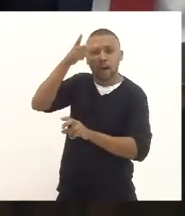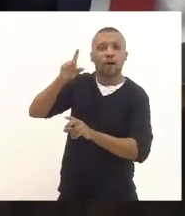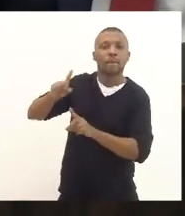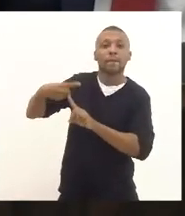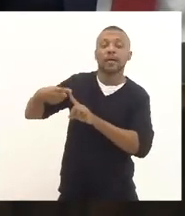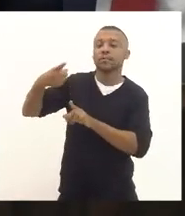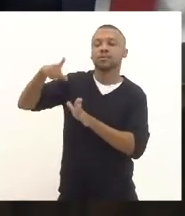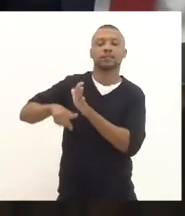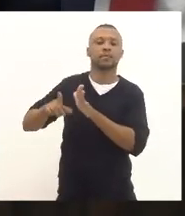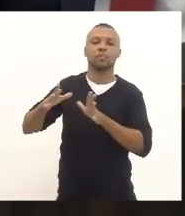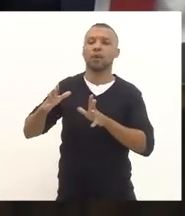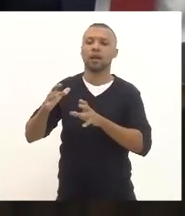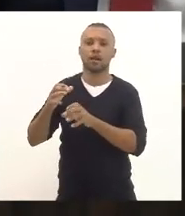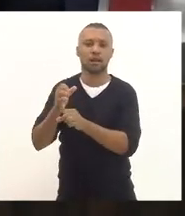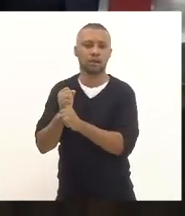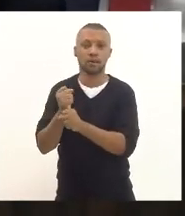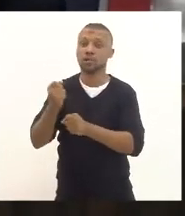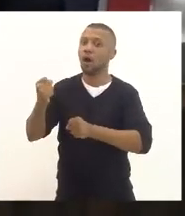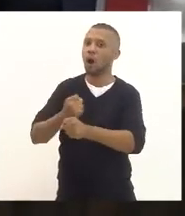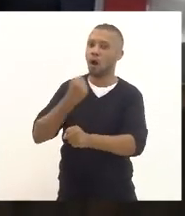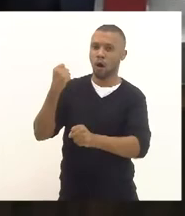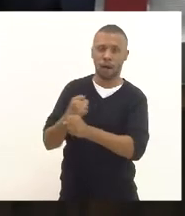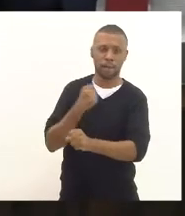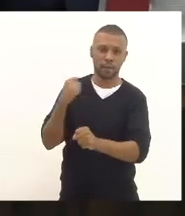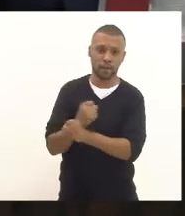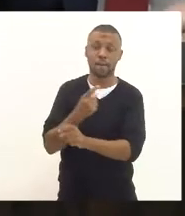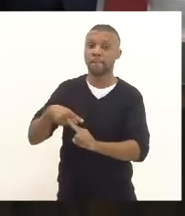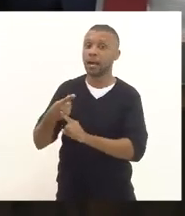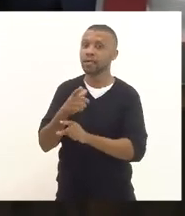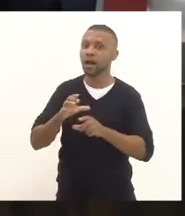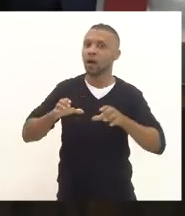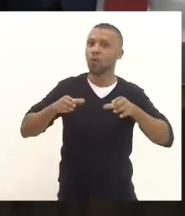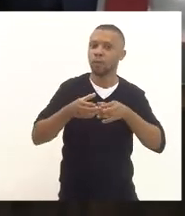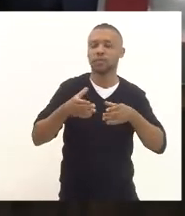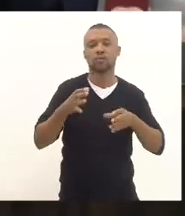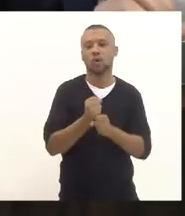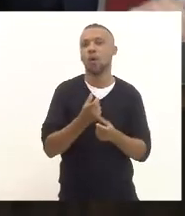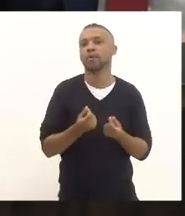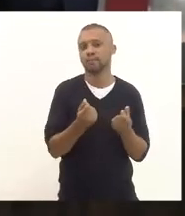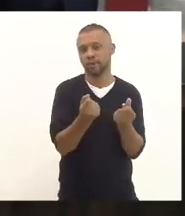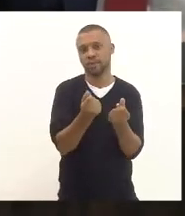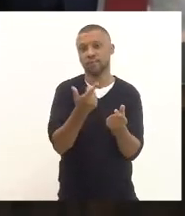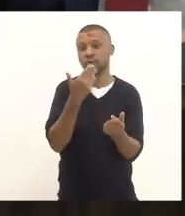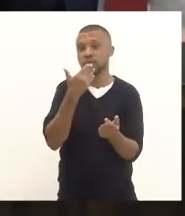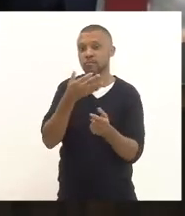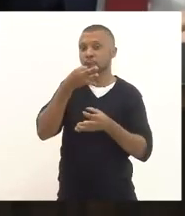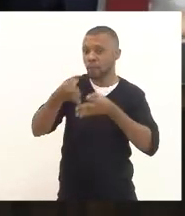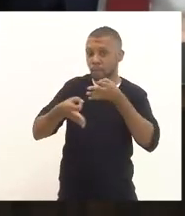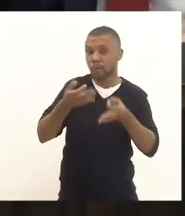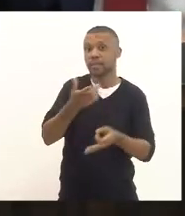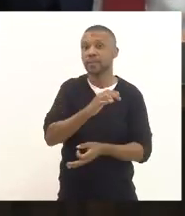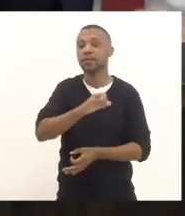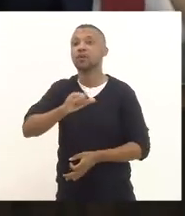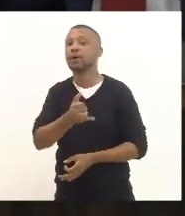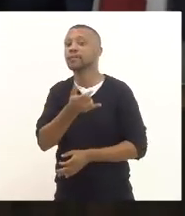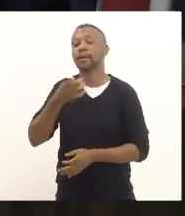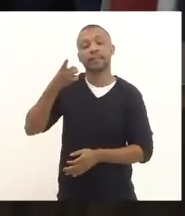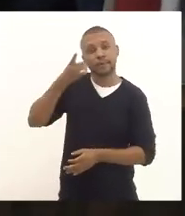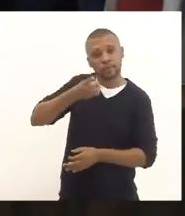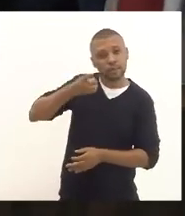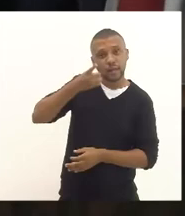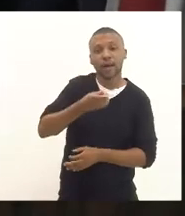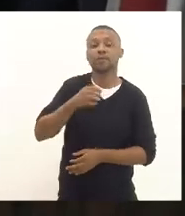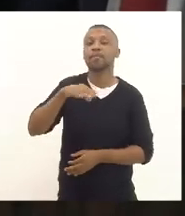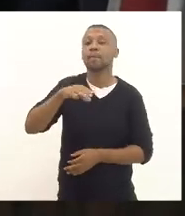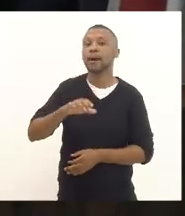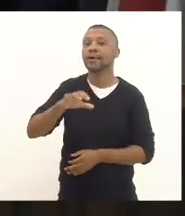tributação de obras e da comissão de orçamento para emitir parecer pela comissão de condição Justiça Deputado